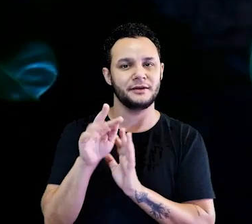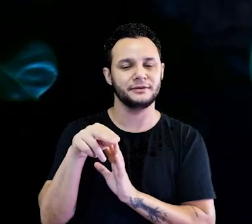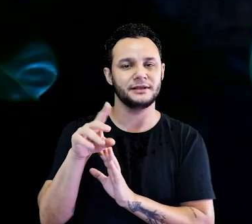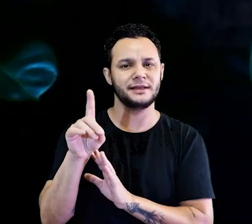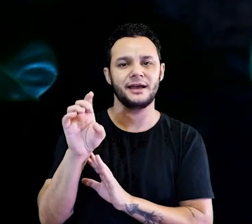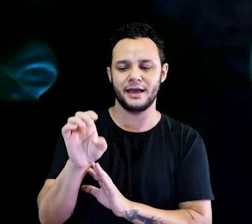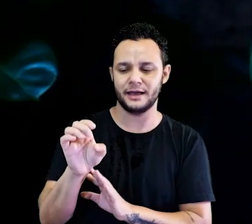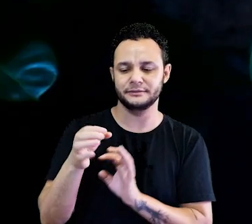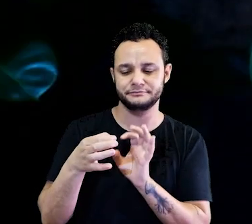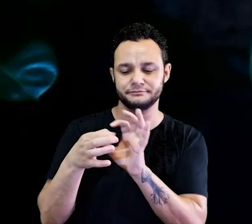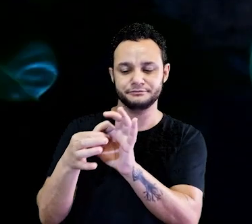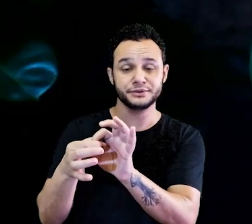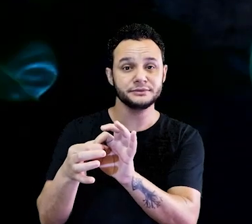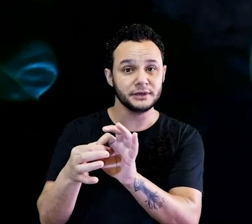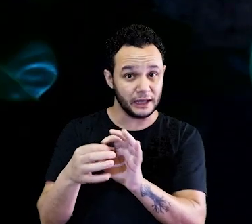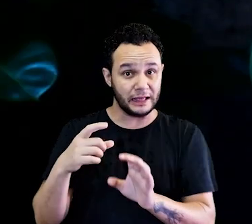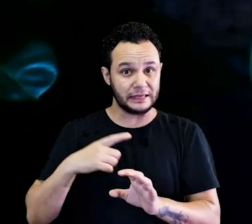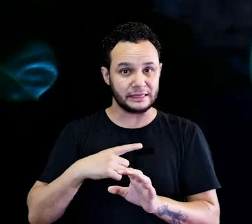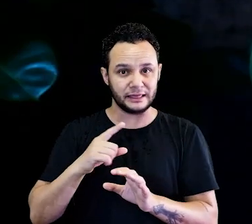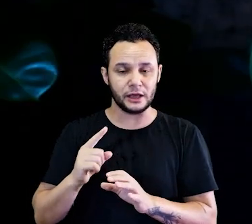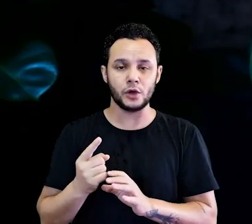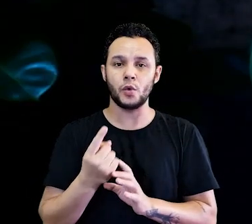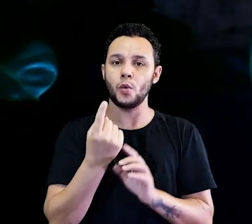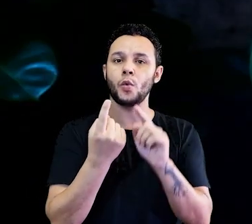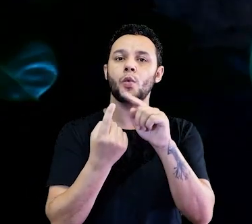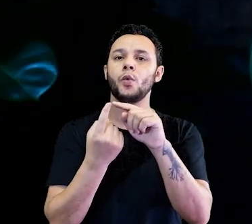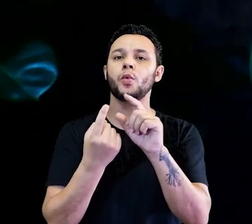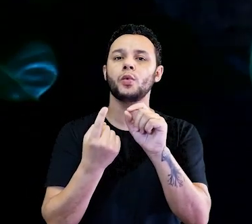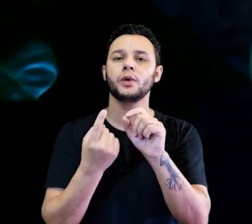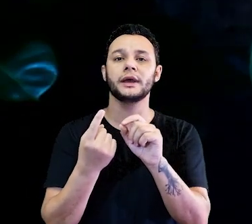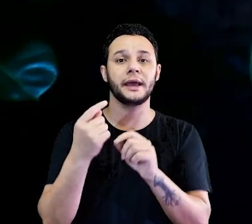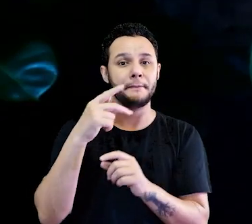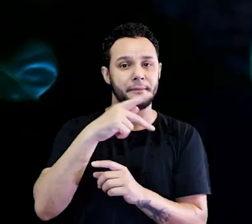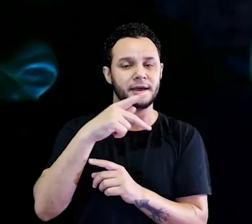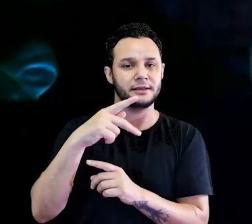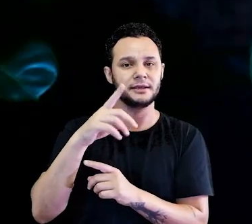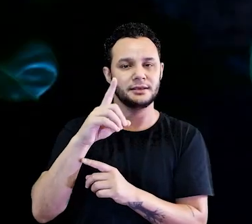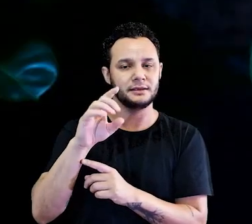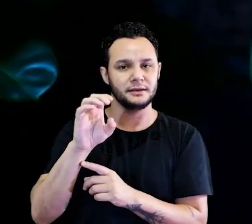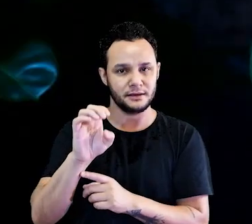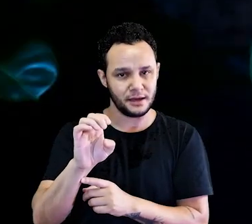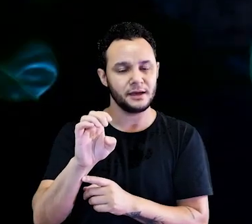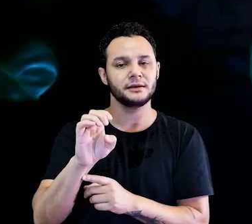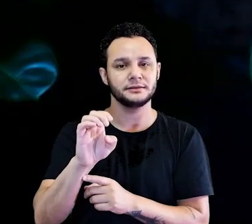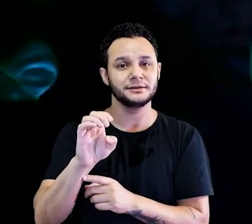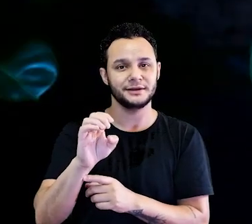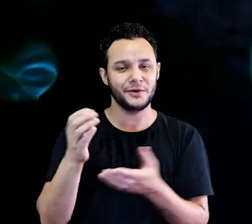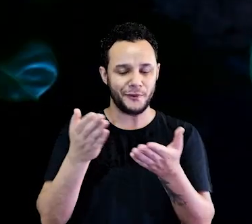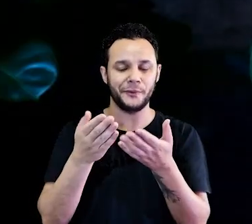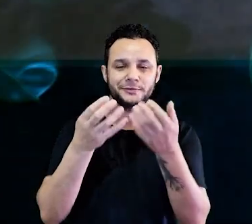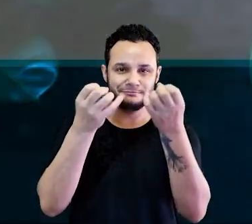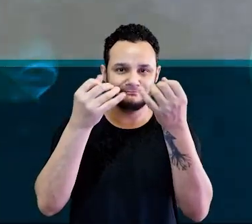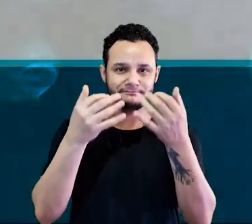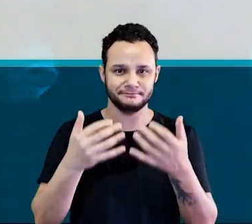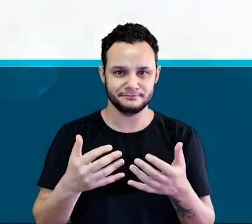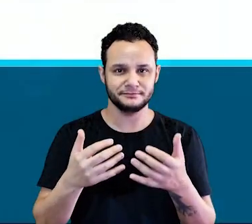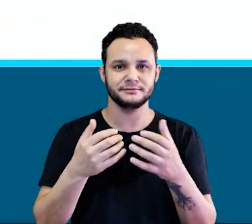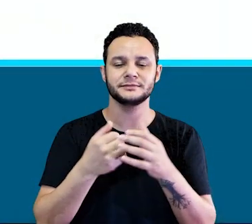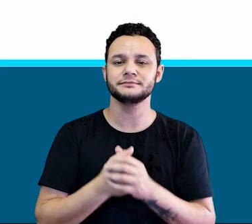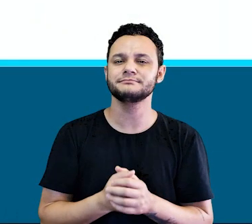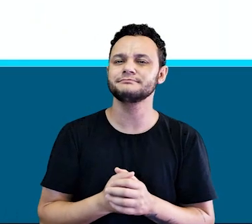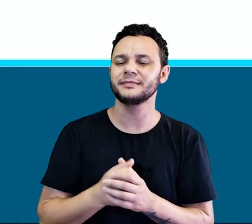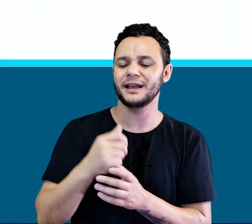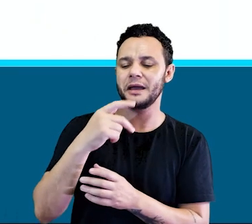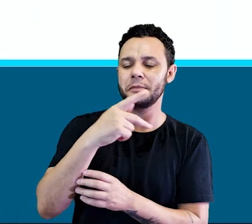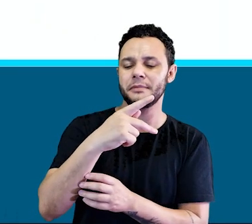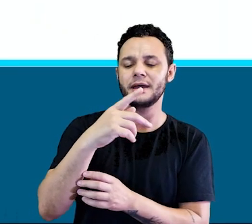né, financiados pelo FNDE, um desses programas é o PDDE, que é o nosso foco aqui nesse